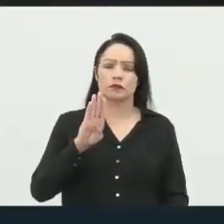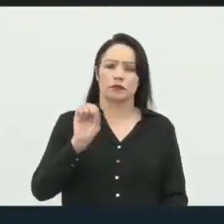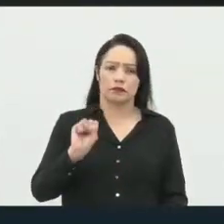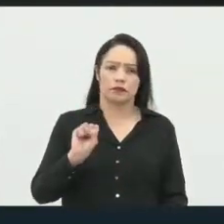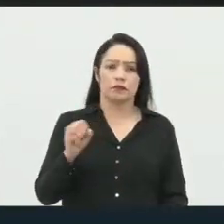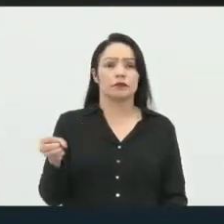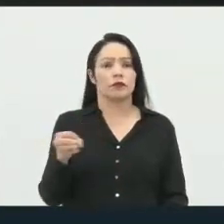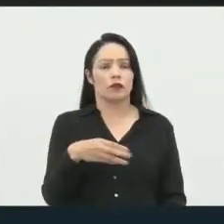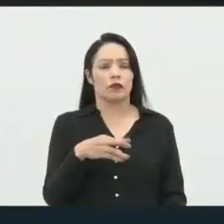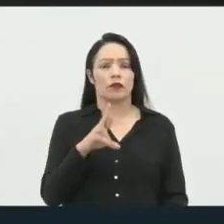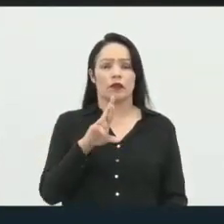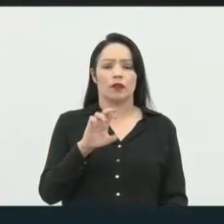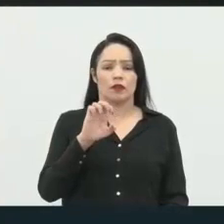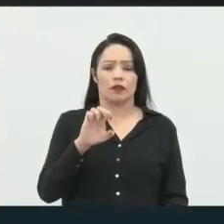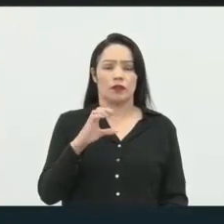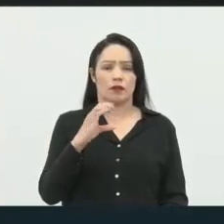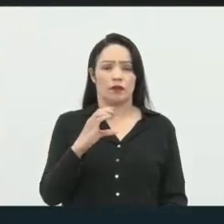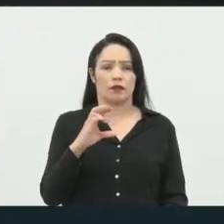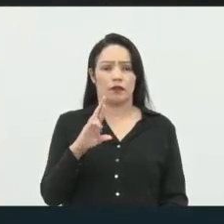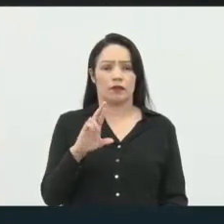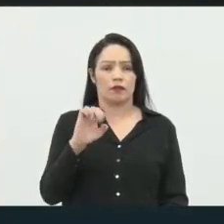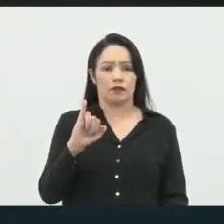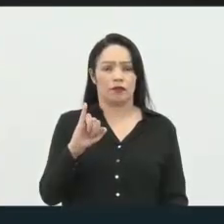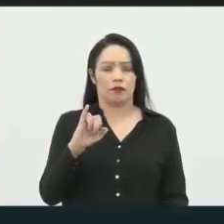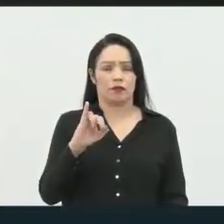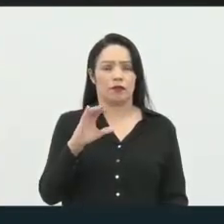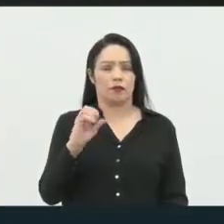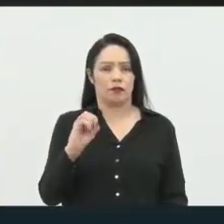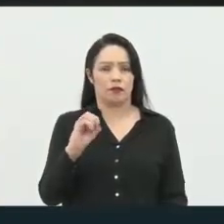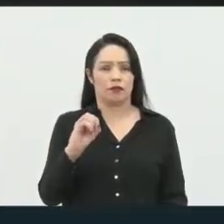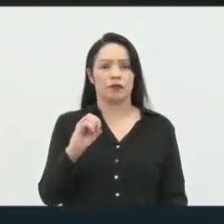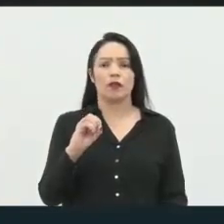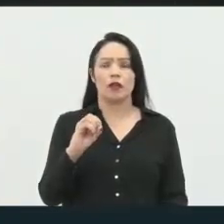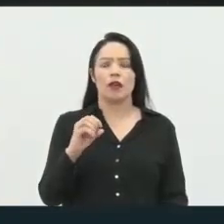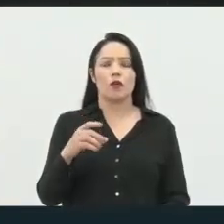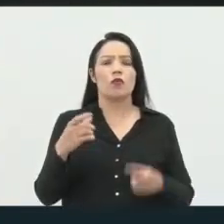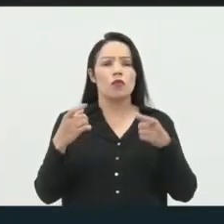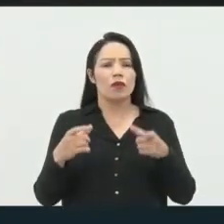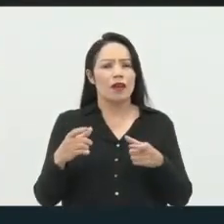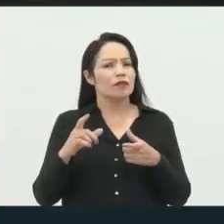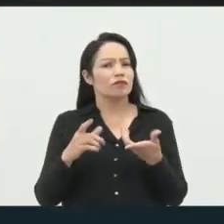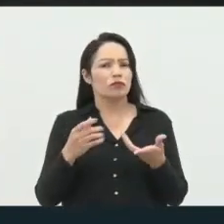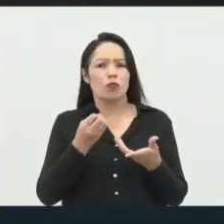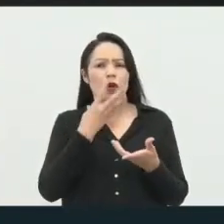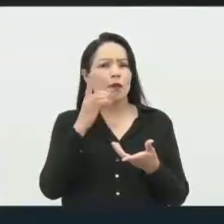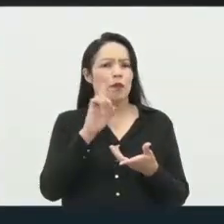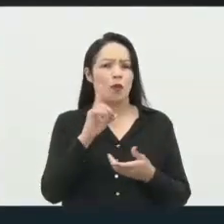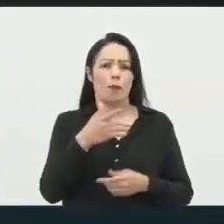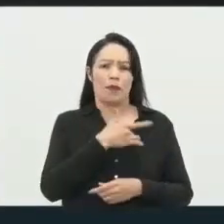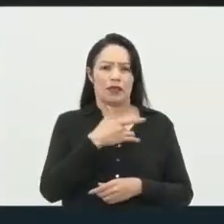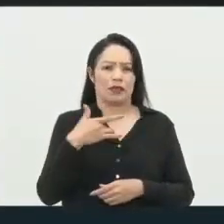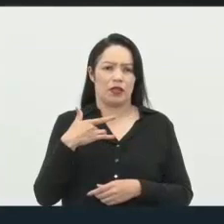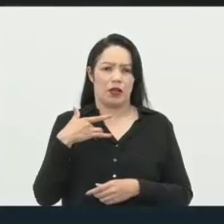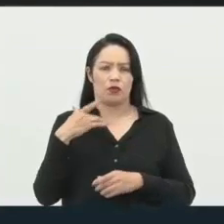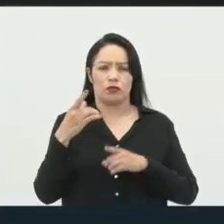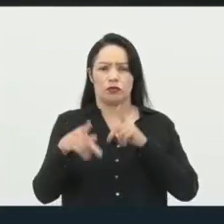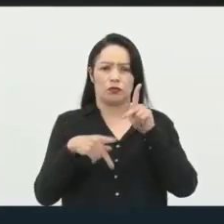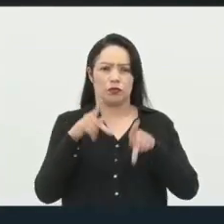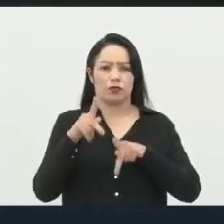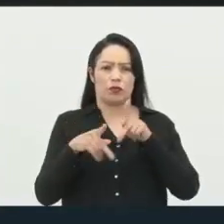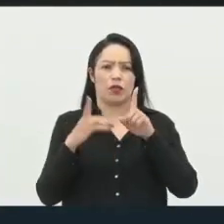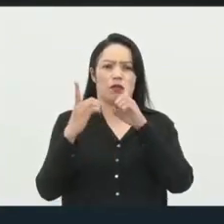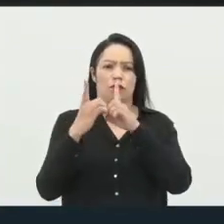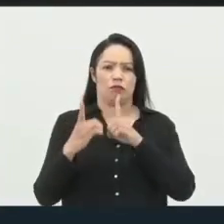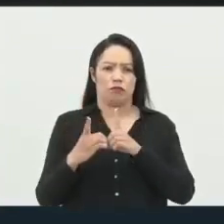que é um local insalubre próprio para o atendimento da população como também a UBS da região